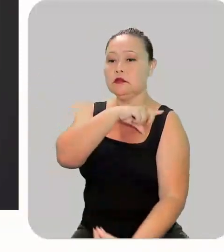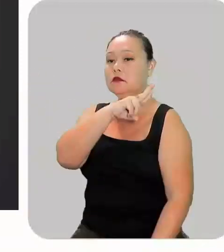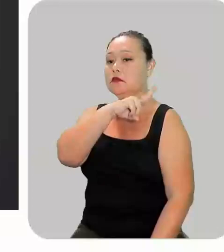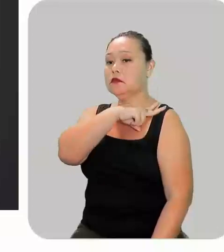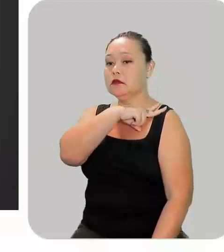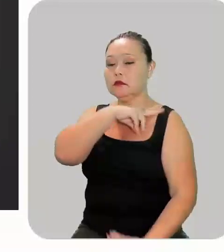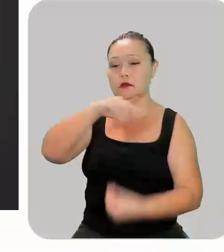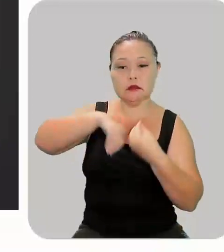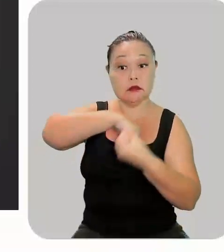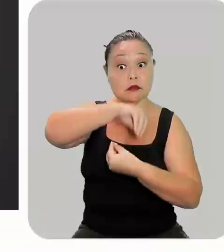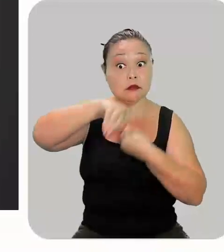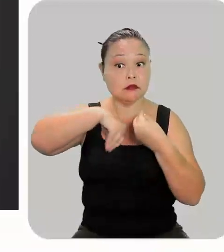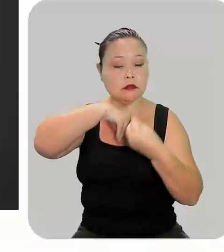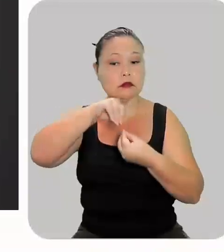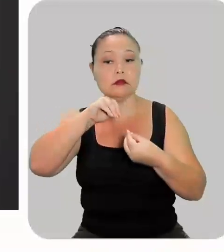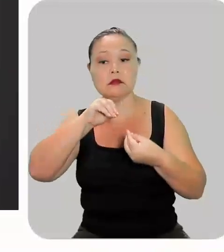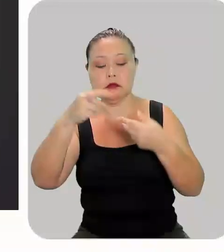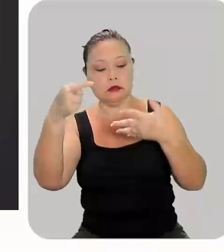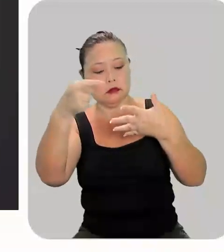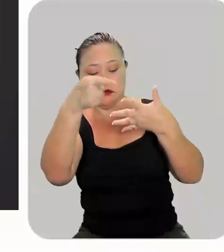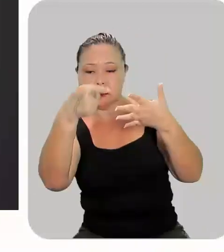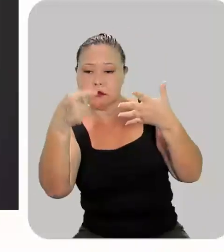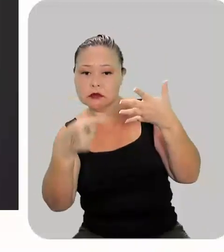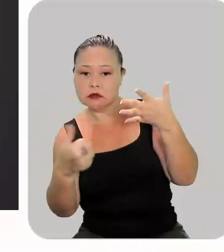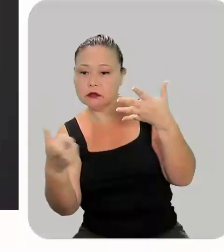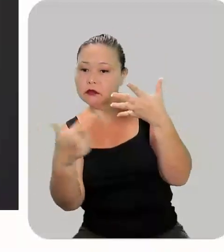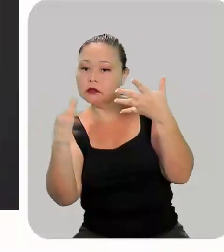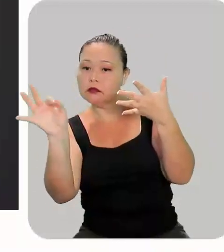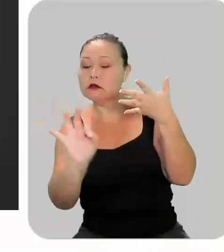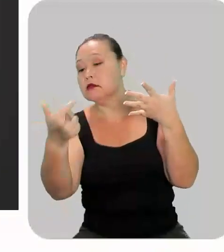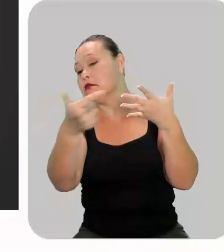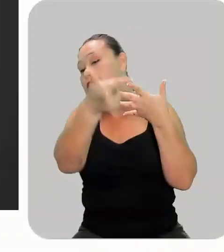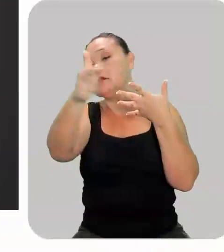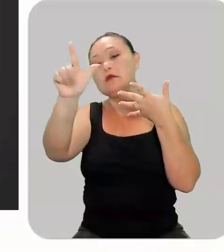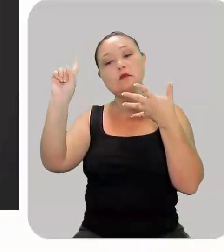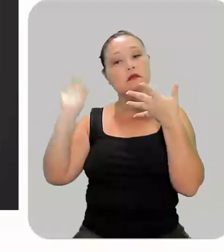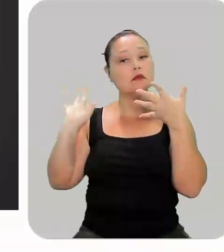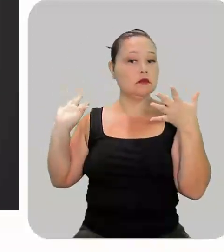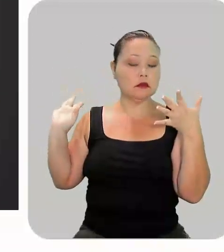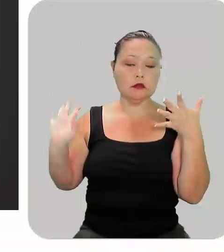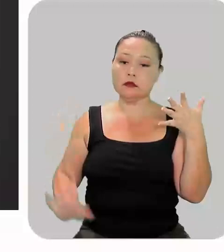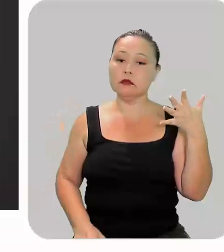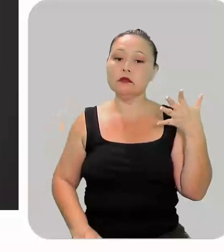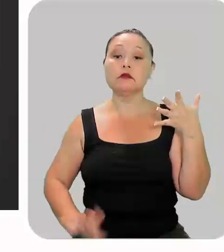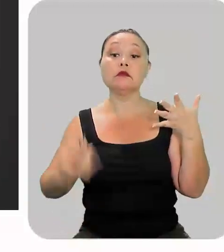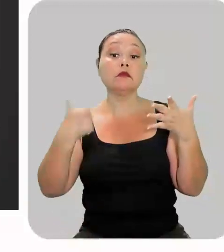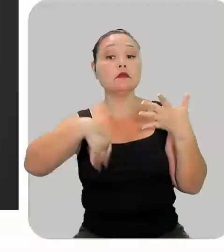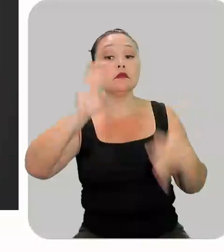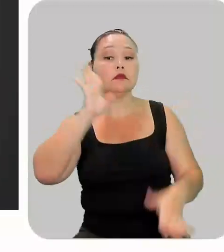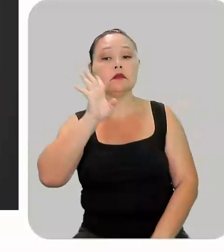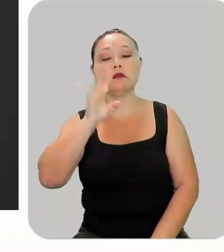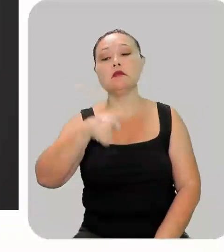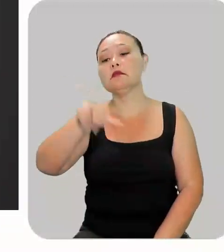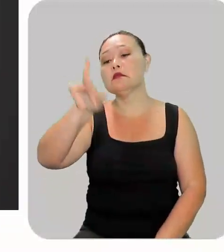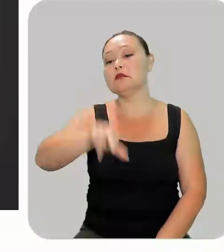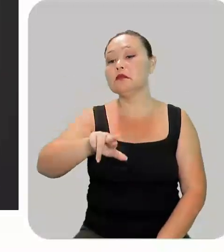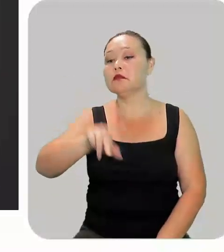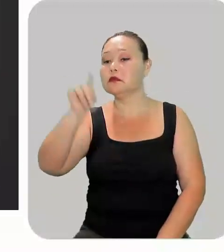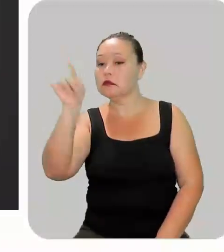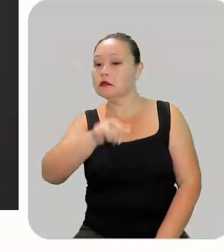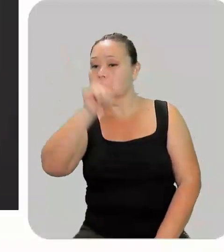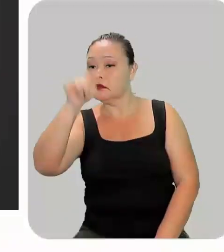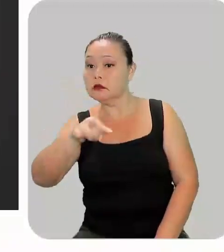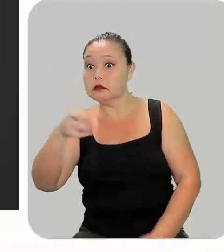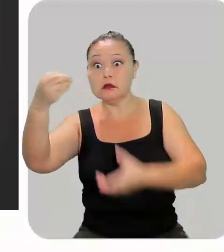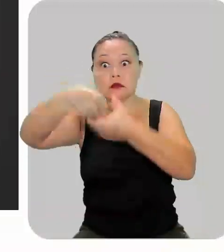ano aí. E outros tópicos, né? 12% outros tópicos. E aí o mais legal é que razão,